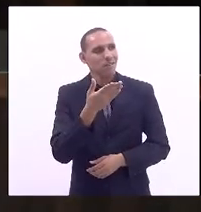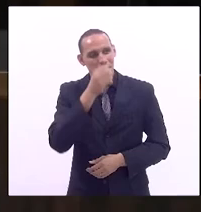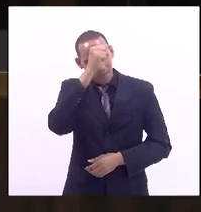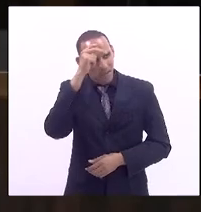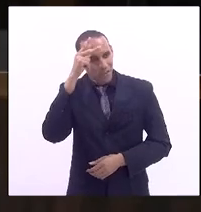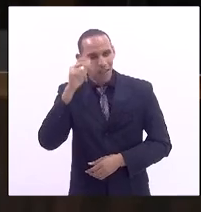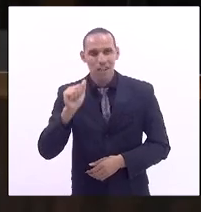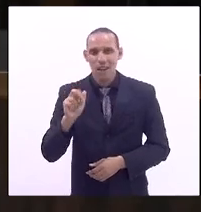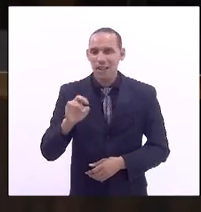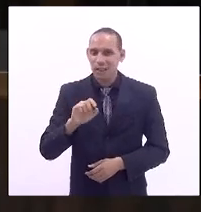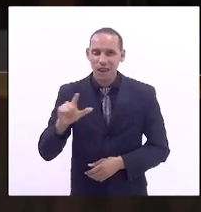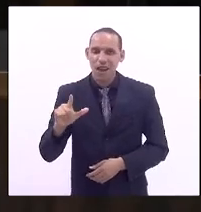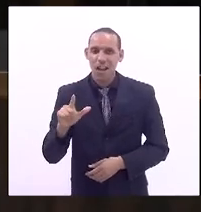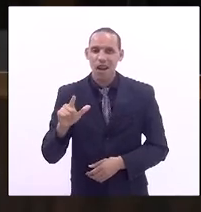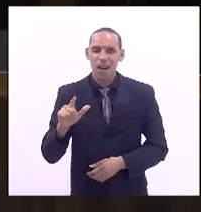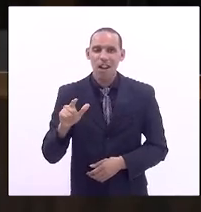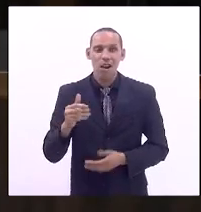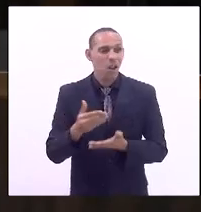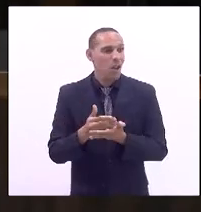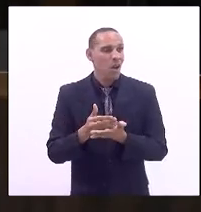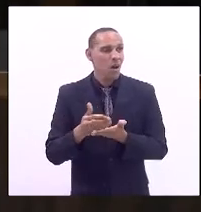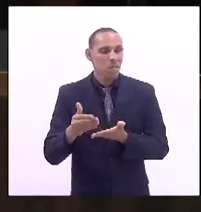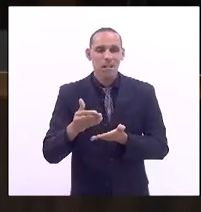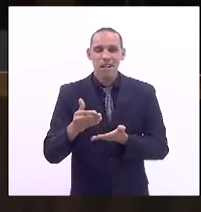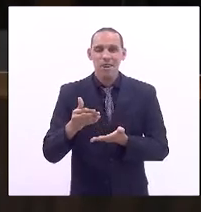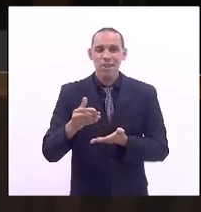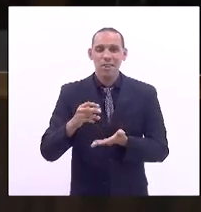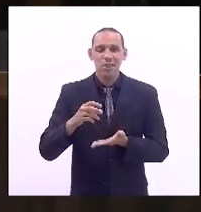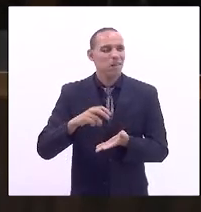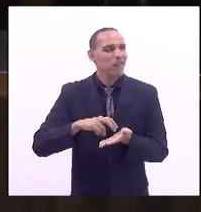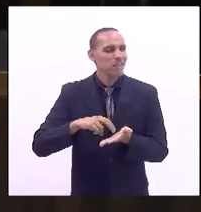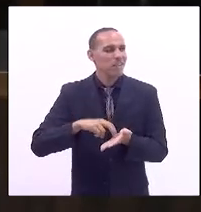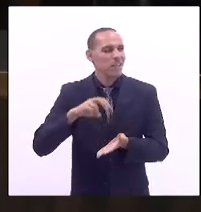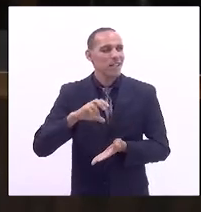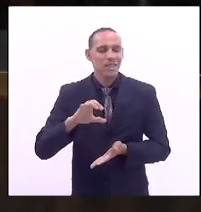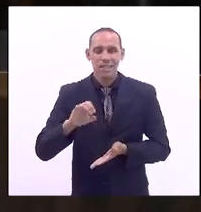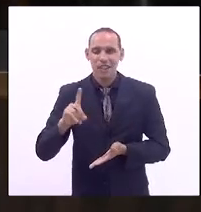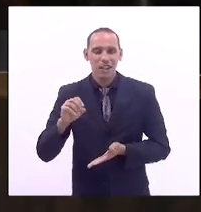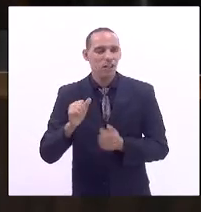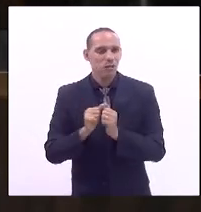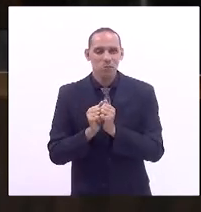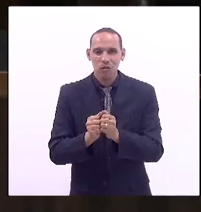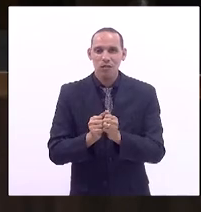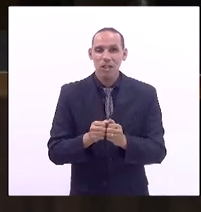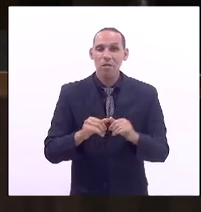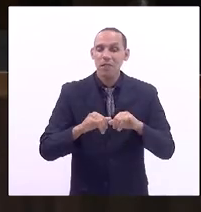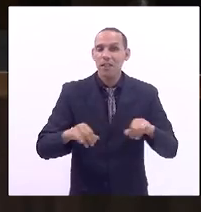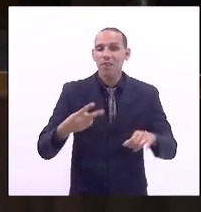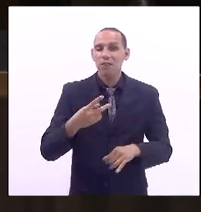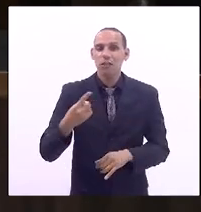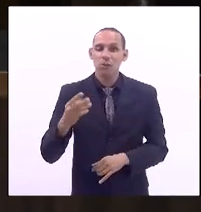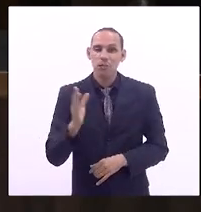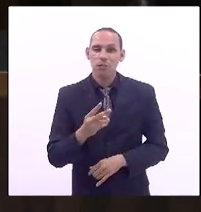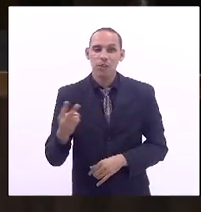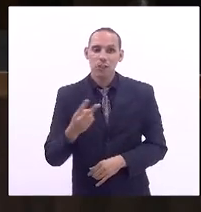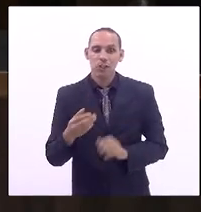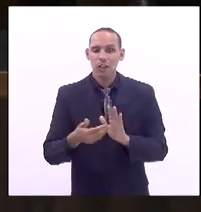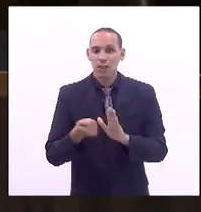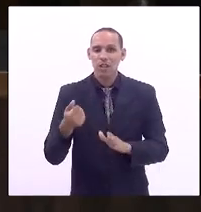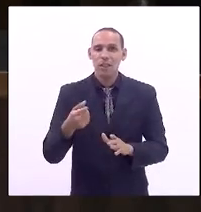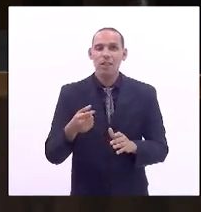de as primeiras horas da manhã então mensagem 21 de 22 retirada